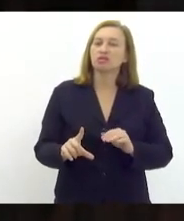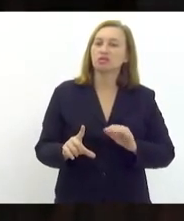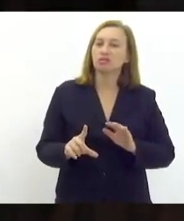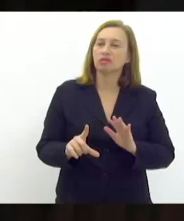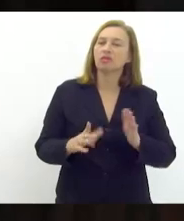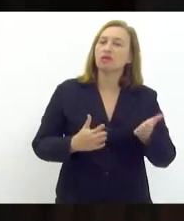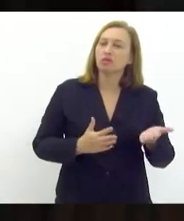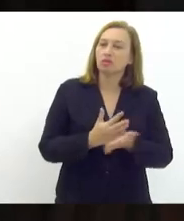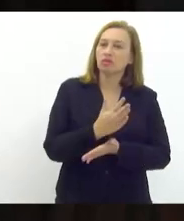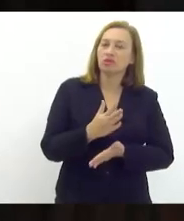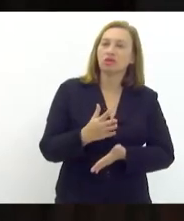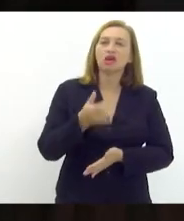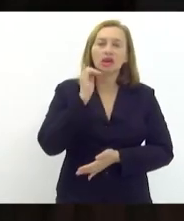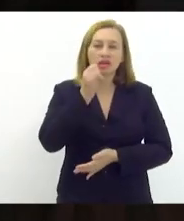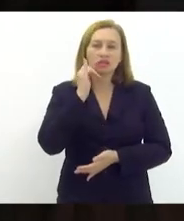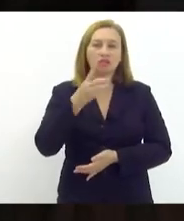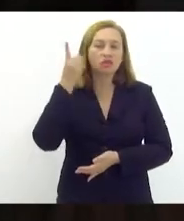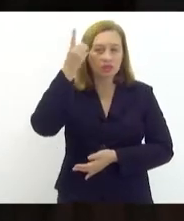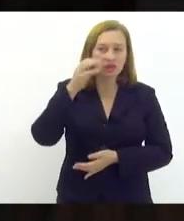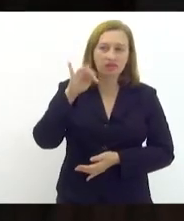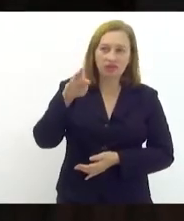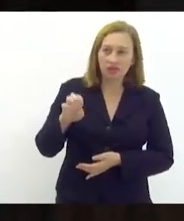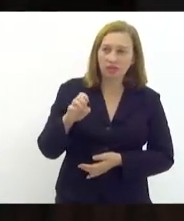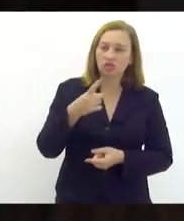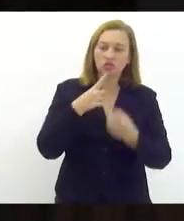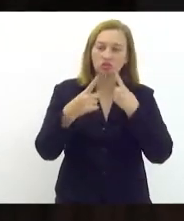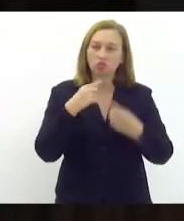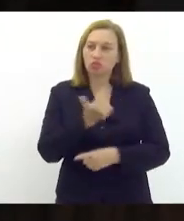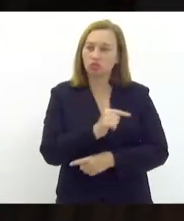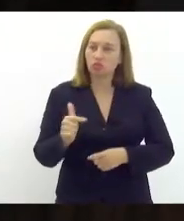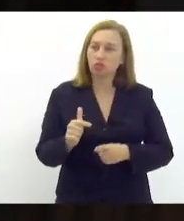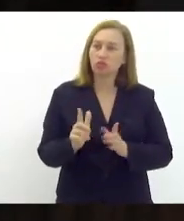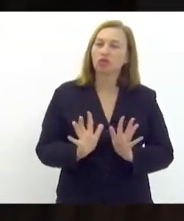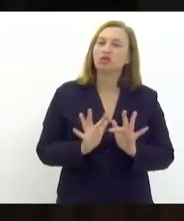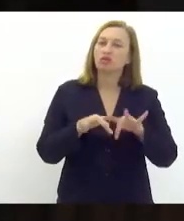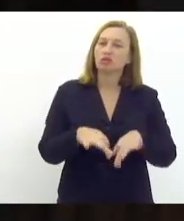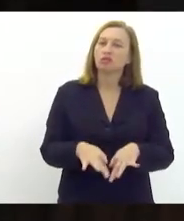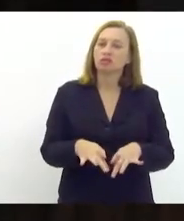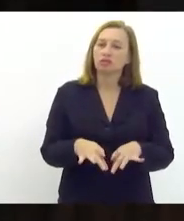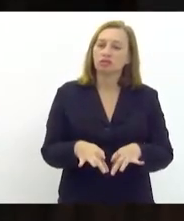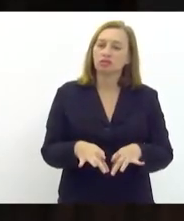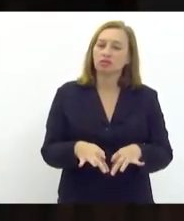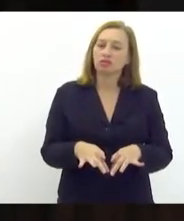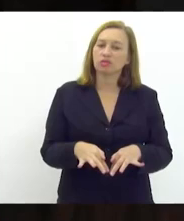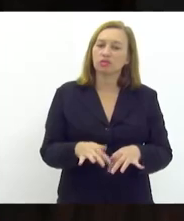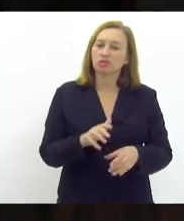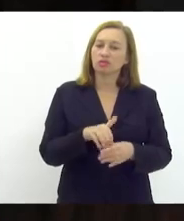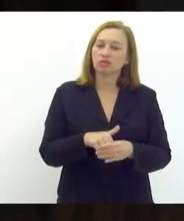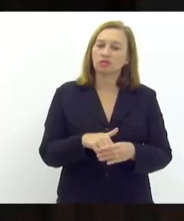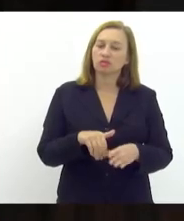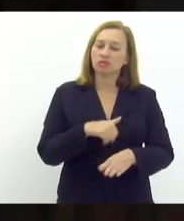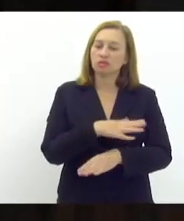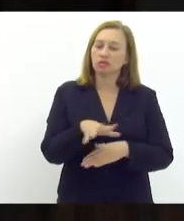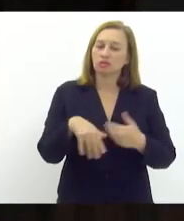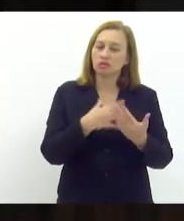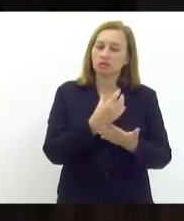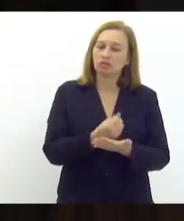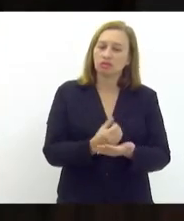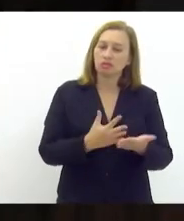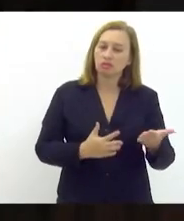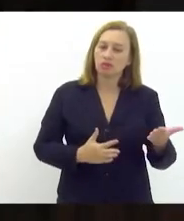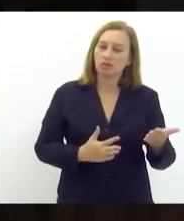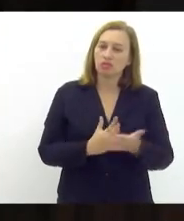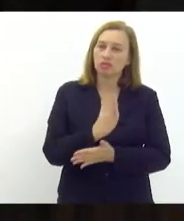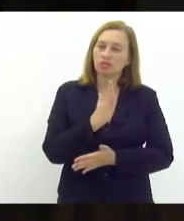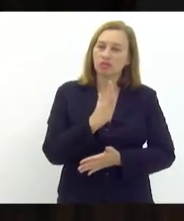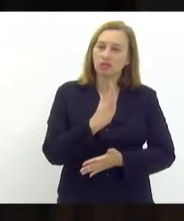relatou Deputado Felipe Soares em discussão no avião da discussão em votação vocês que a prova mas isso como